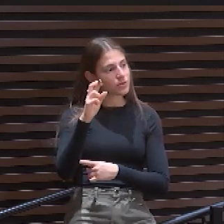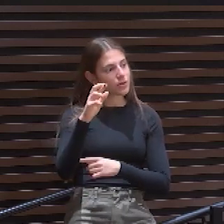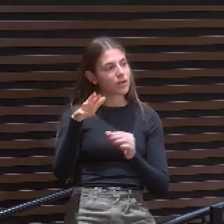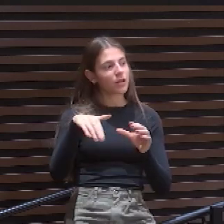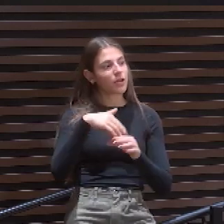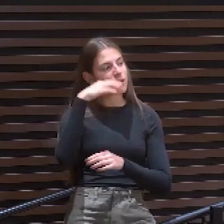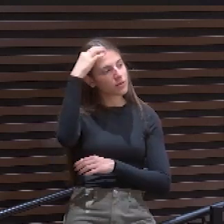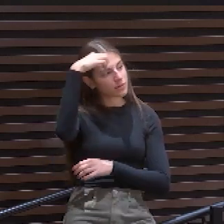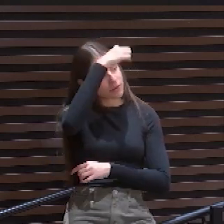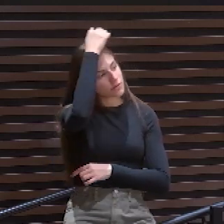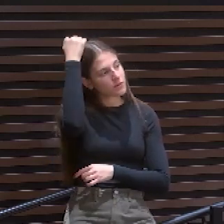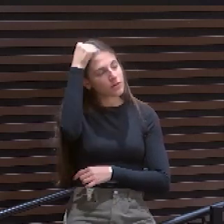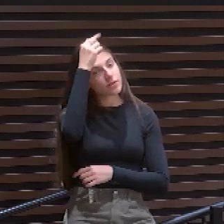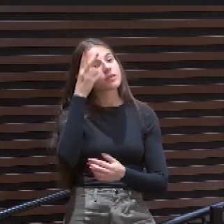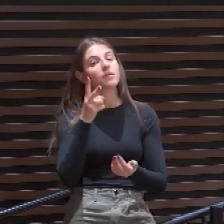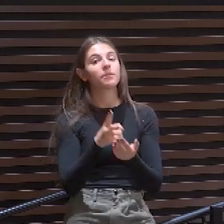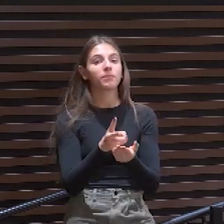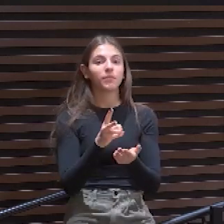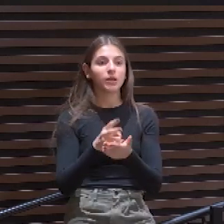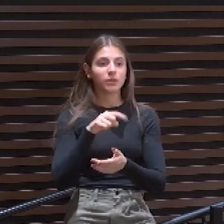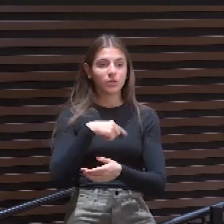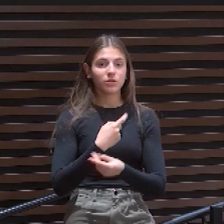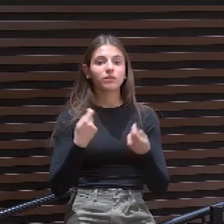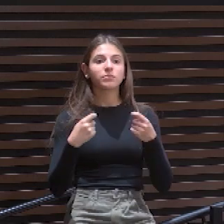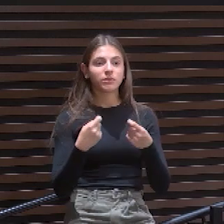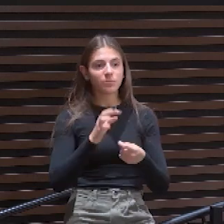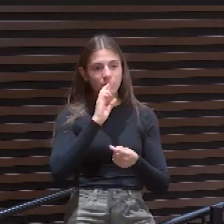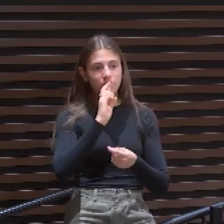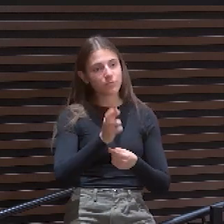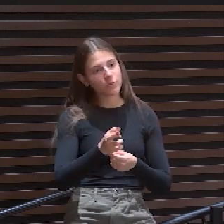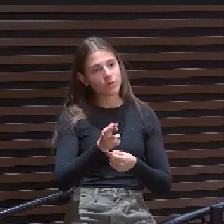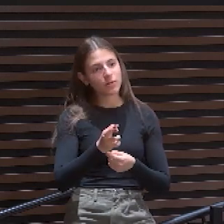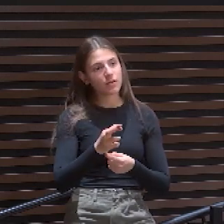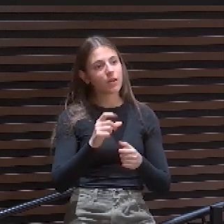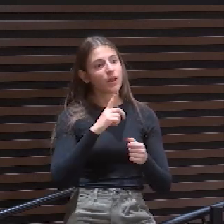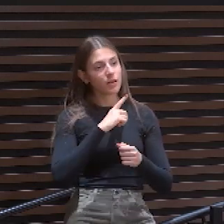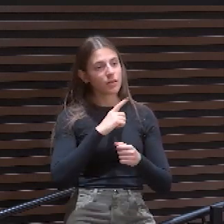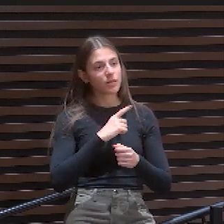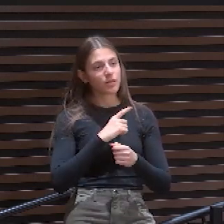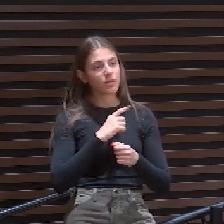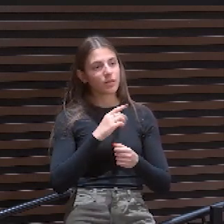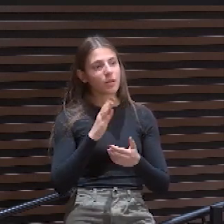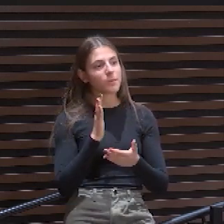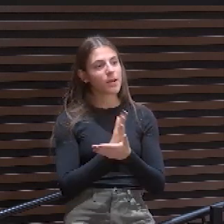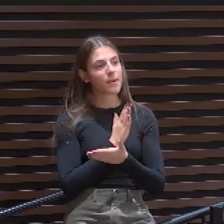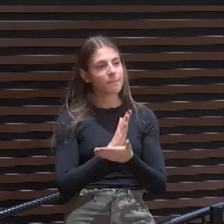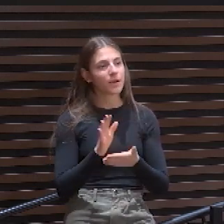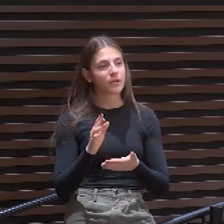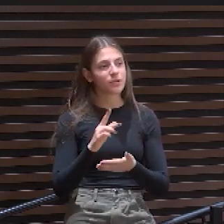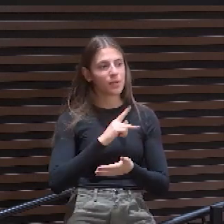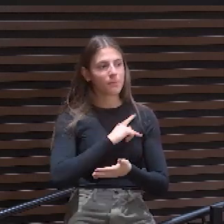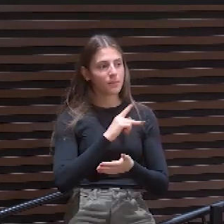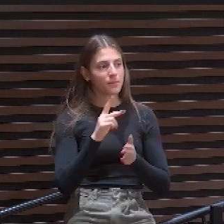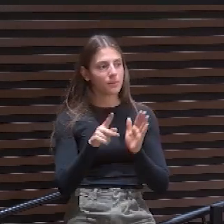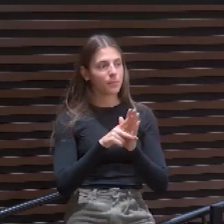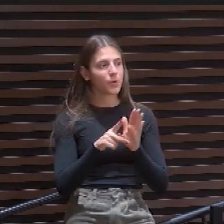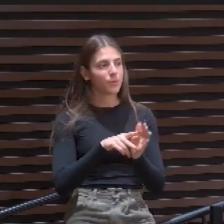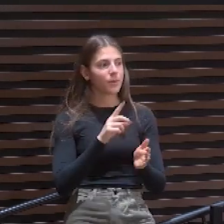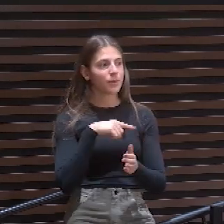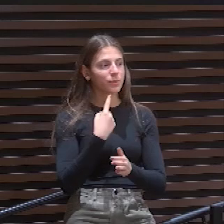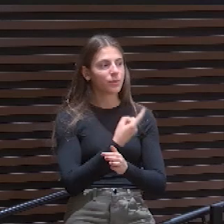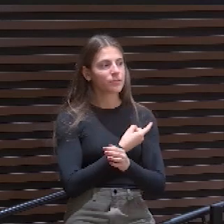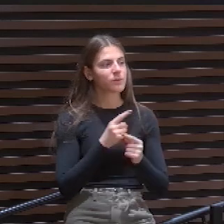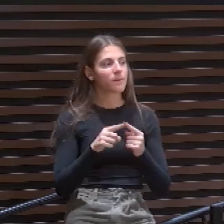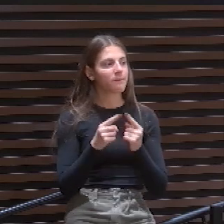temos que responder a ela, sim. Tem uma parte que nos cabe, mas eu